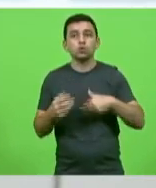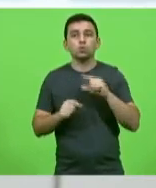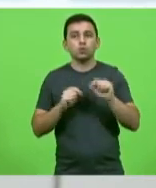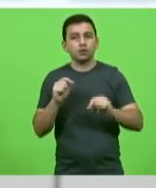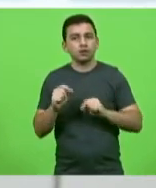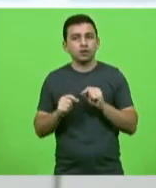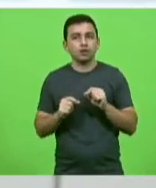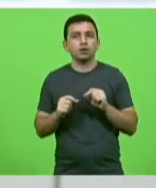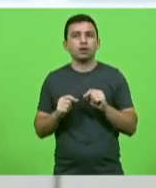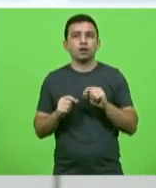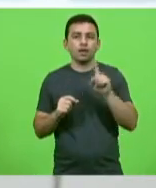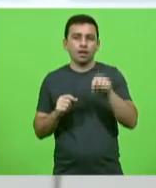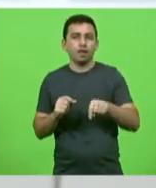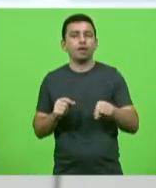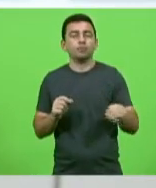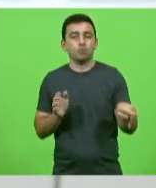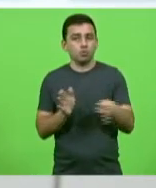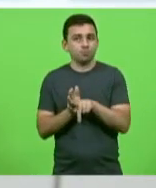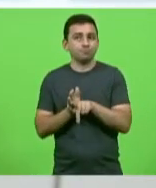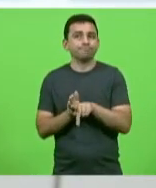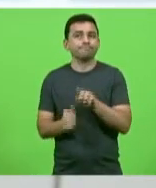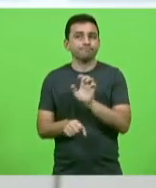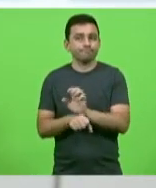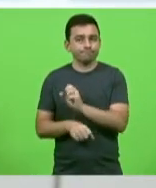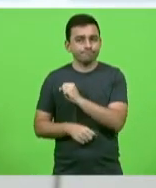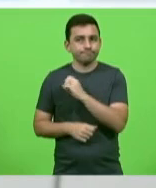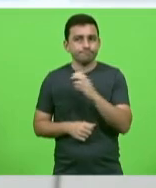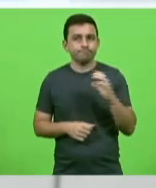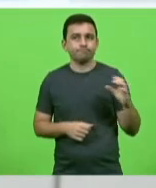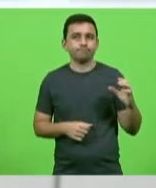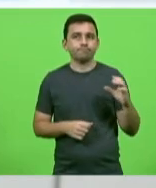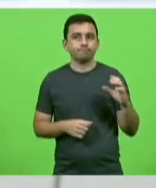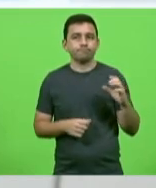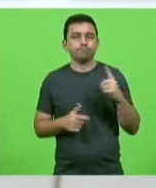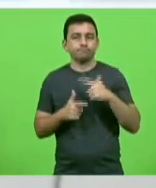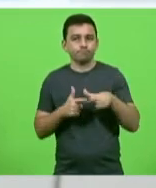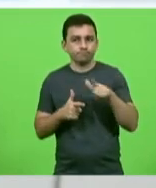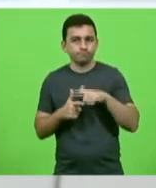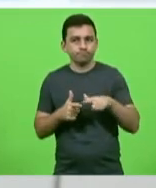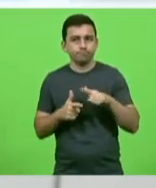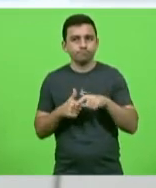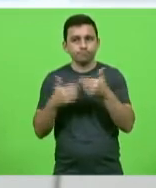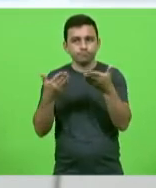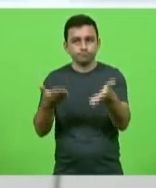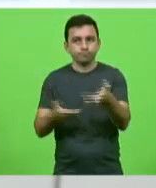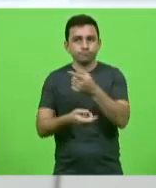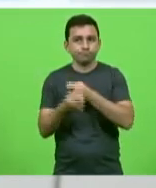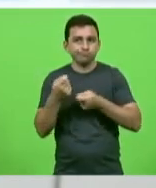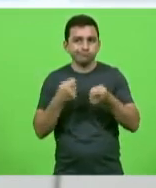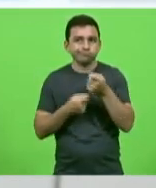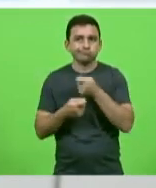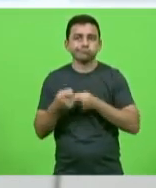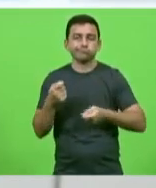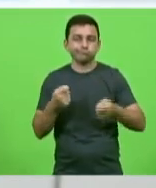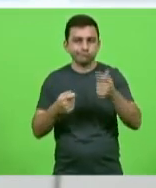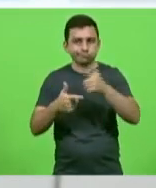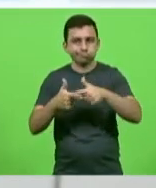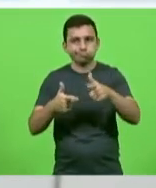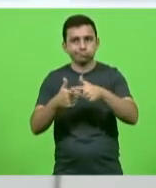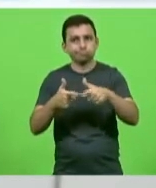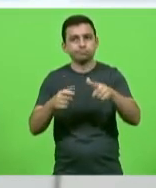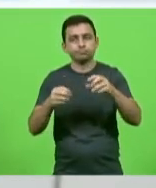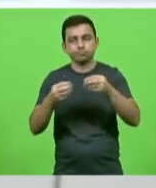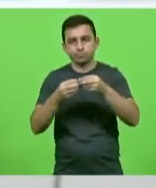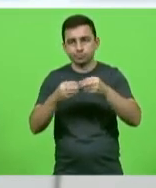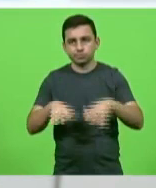imposto ao estado de Santa Catarina em decorrência dessa negociação desastrosa